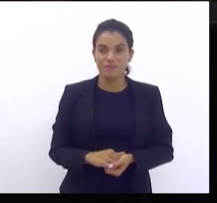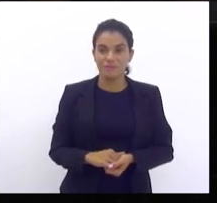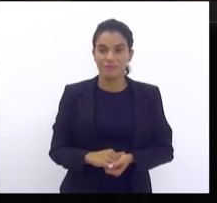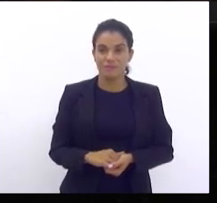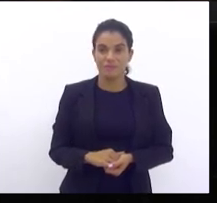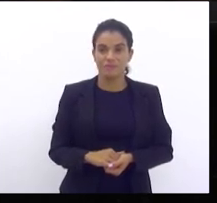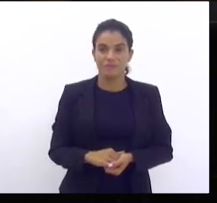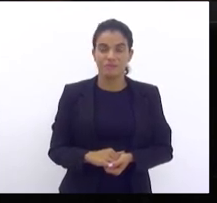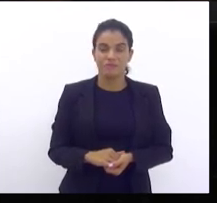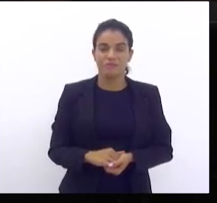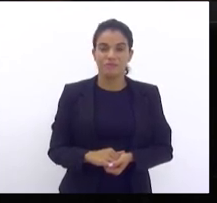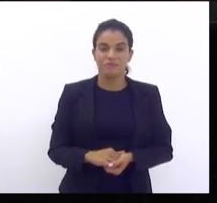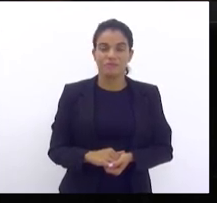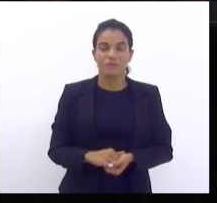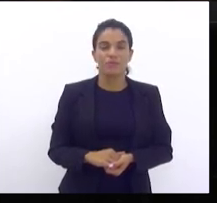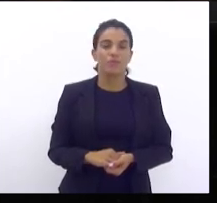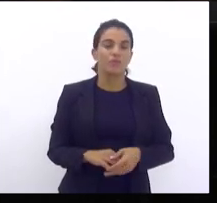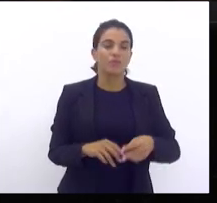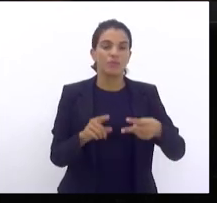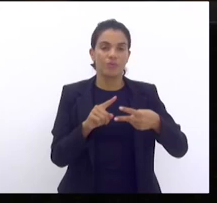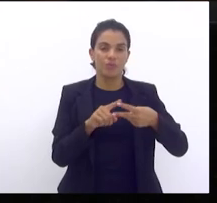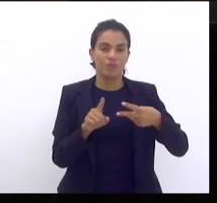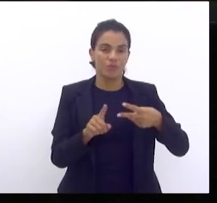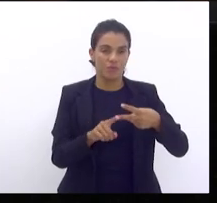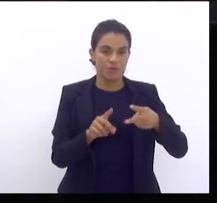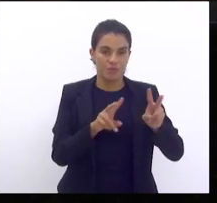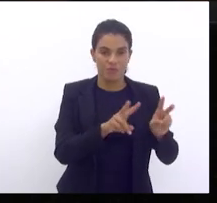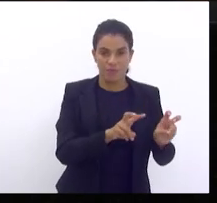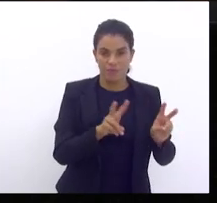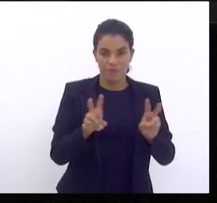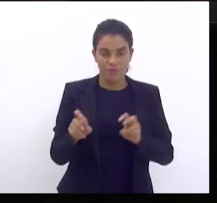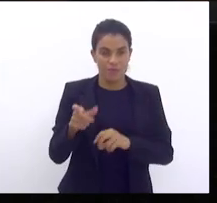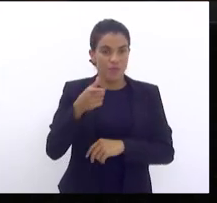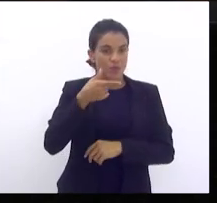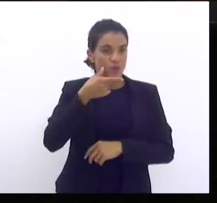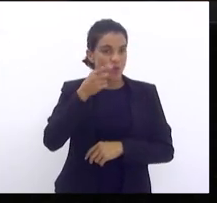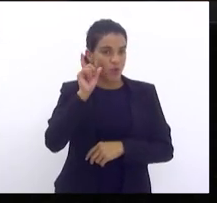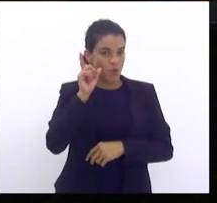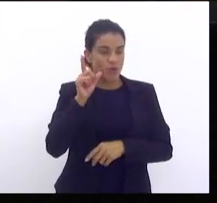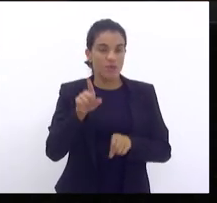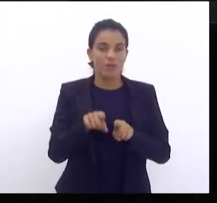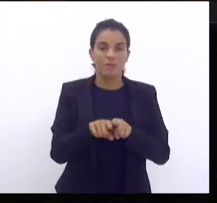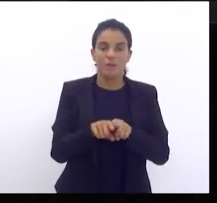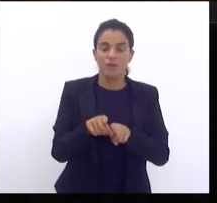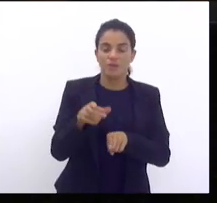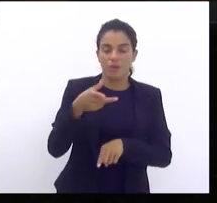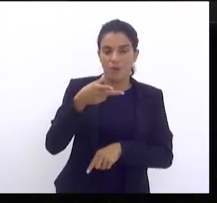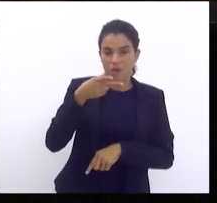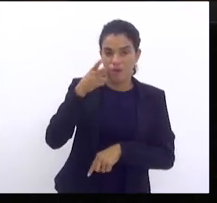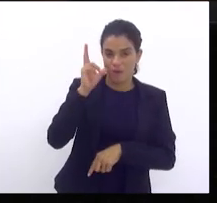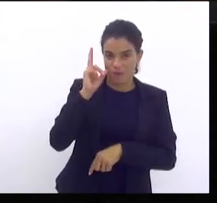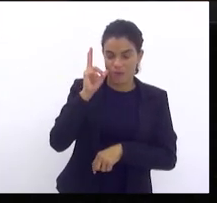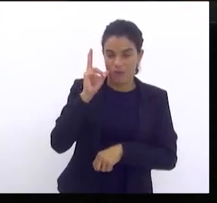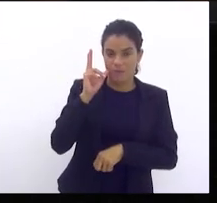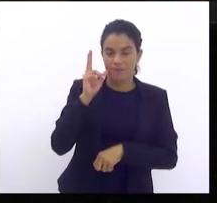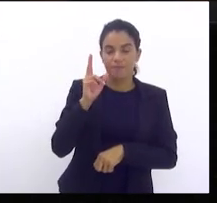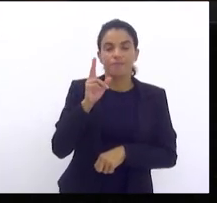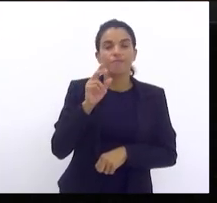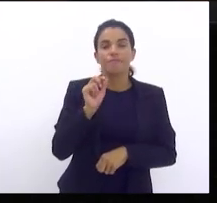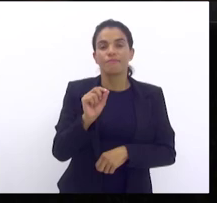presidente dois temas que falei sobre ele ontem e anteontem que